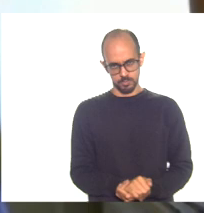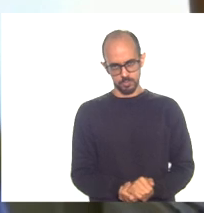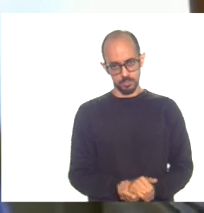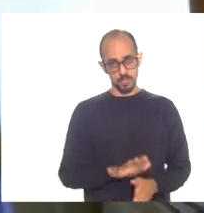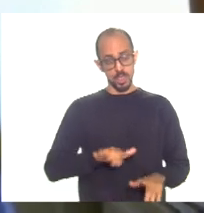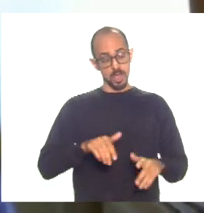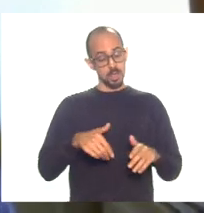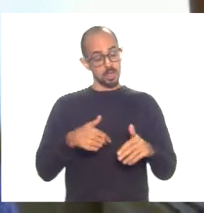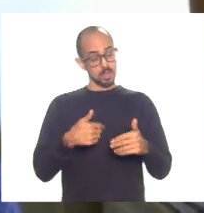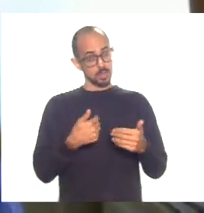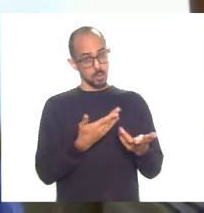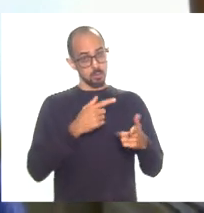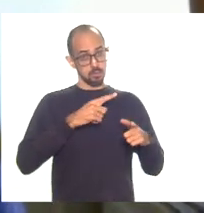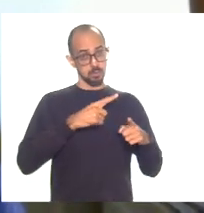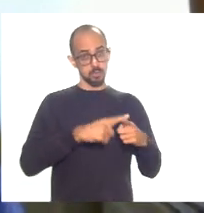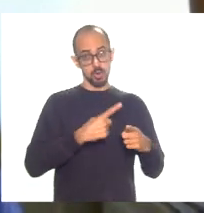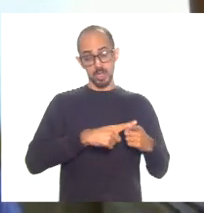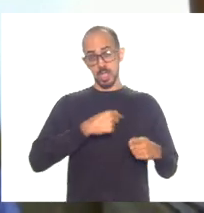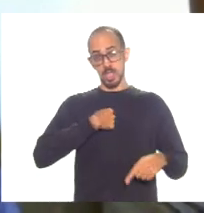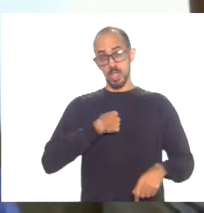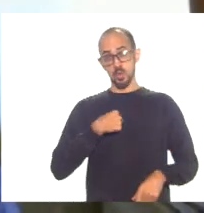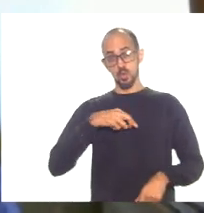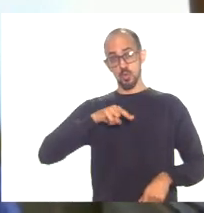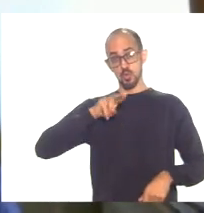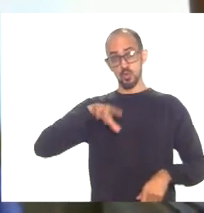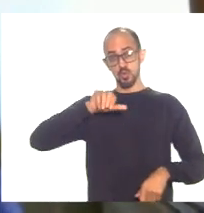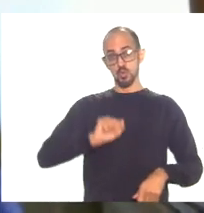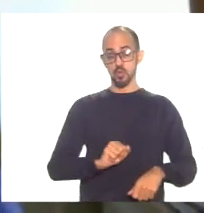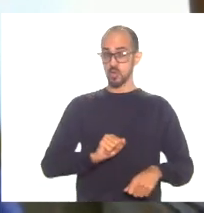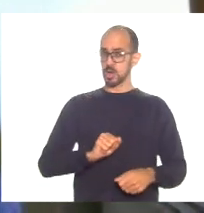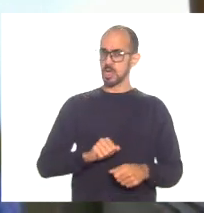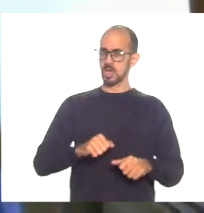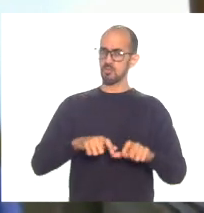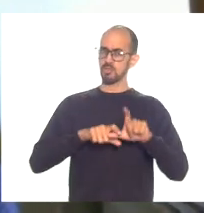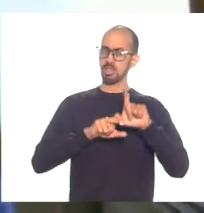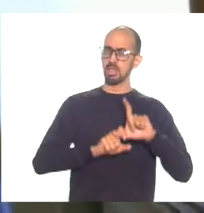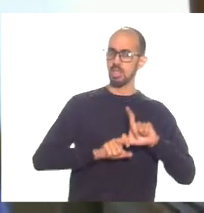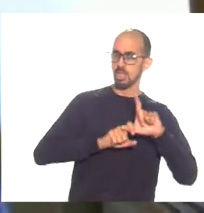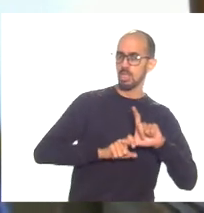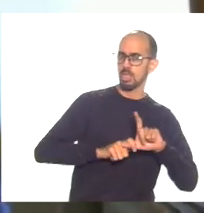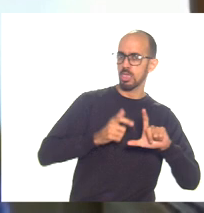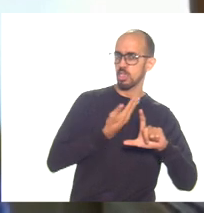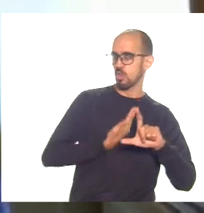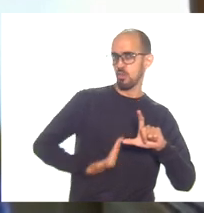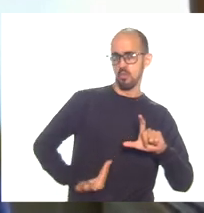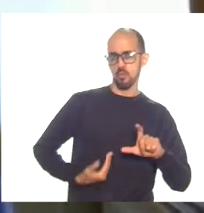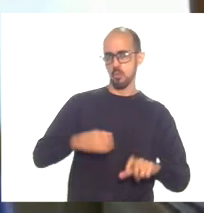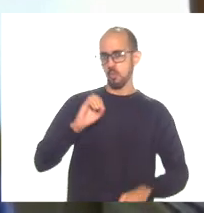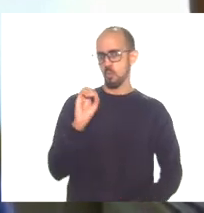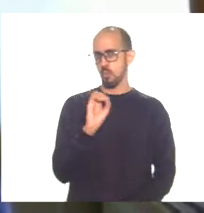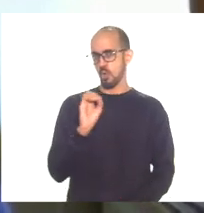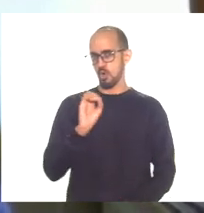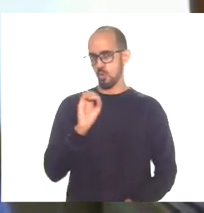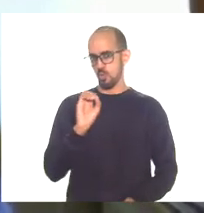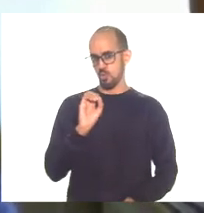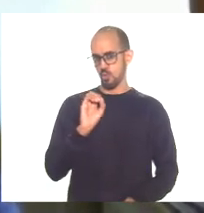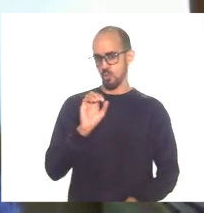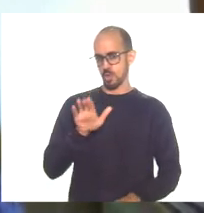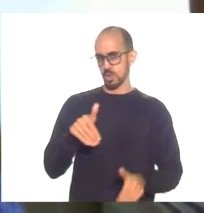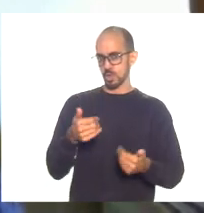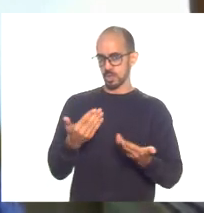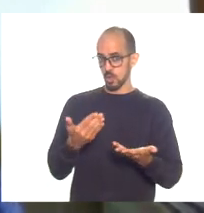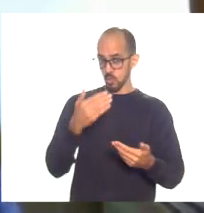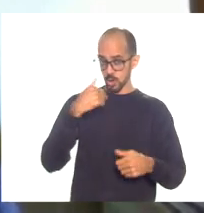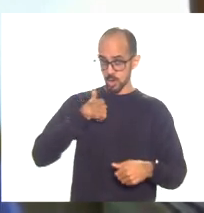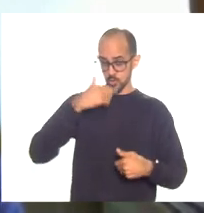porque nunca fui dependente de governo nenhum. E estou entendendo que a ameaça aí